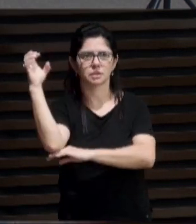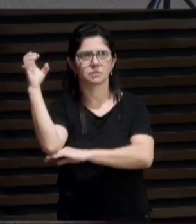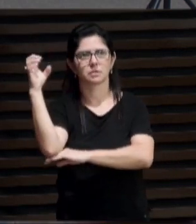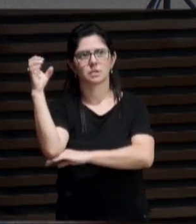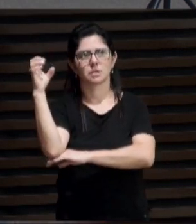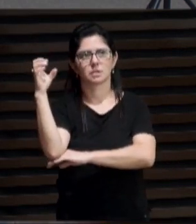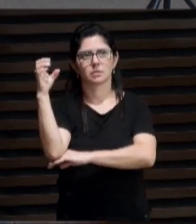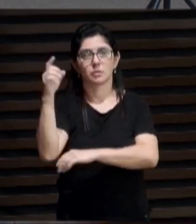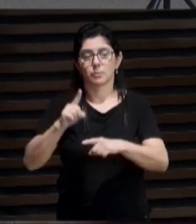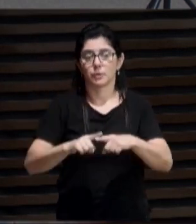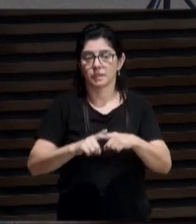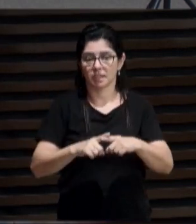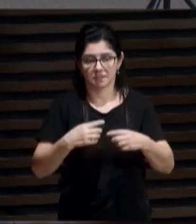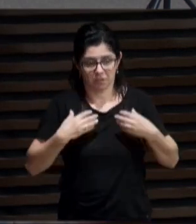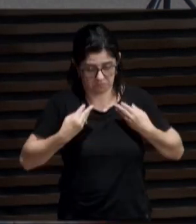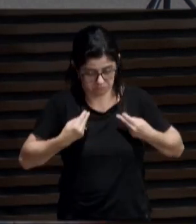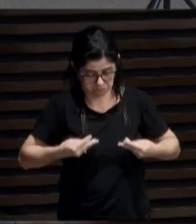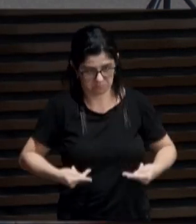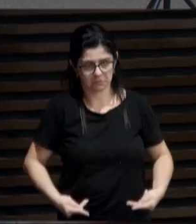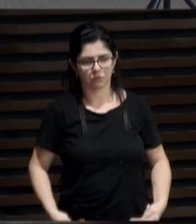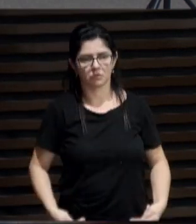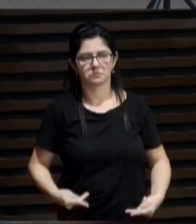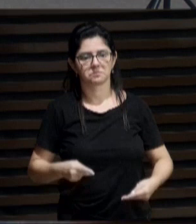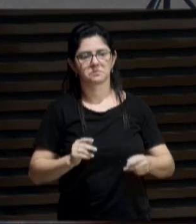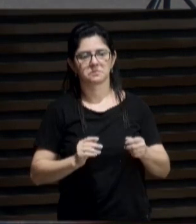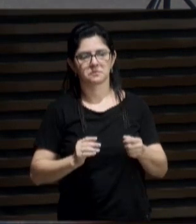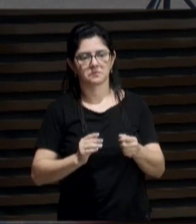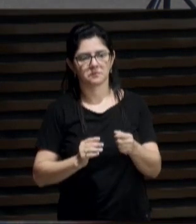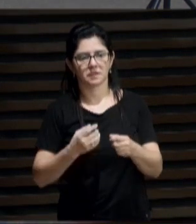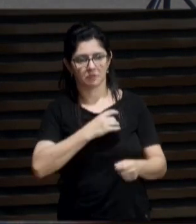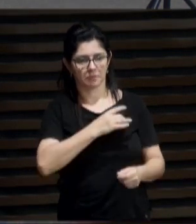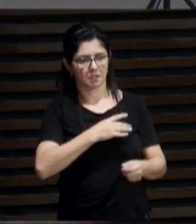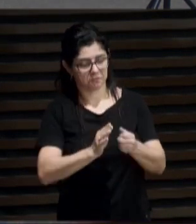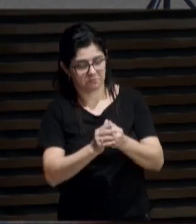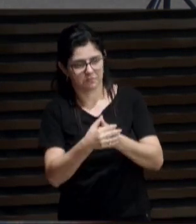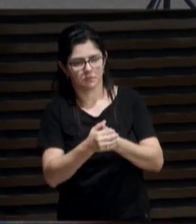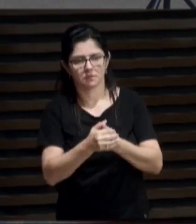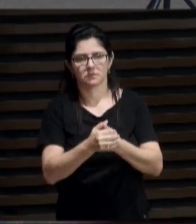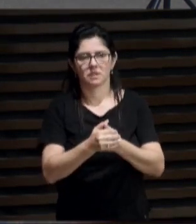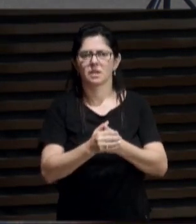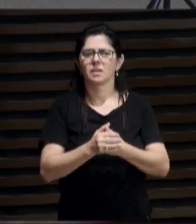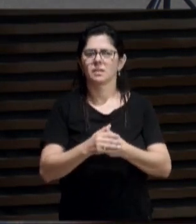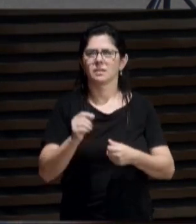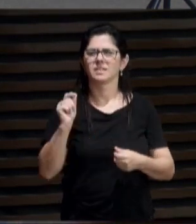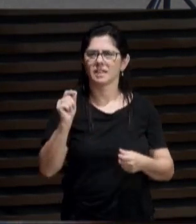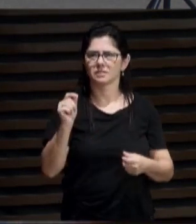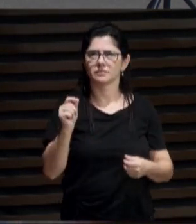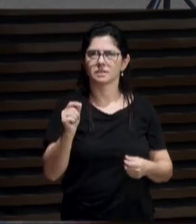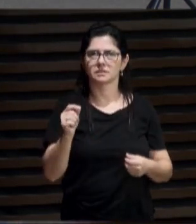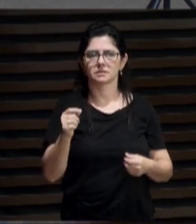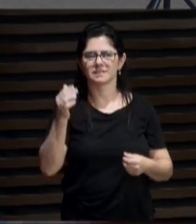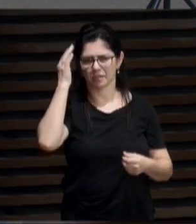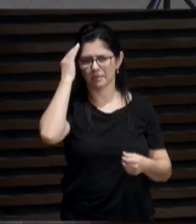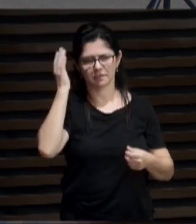tive medo e me escondi. Perguntou-lhe Deus, quem te fez saber que estavas nu? Comeste